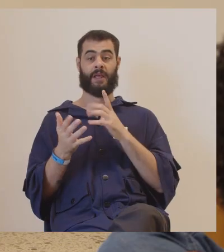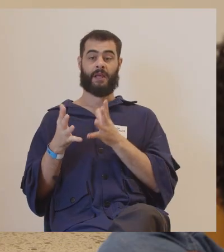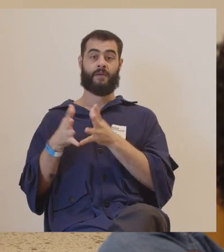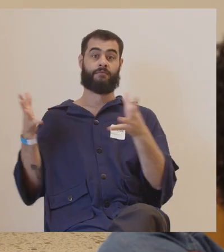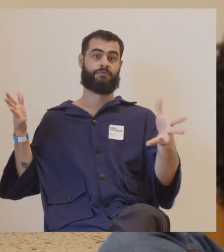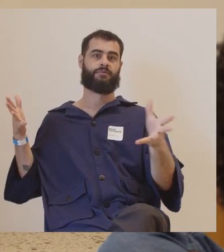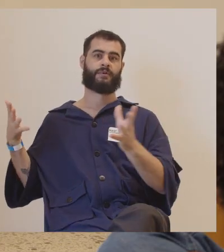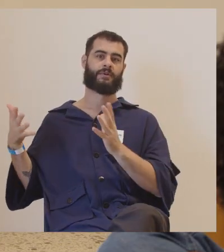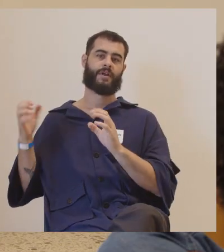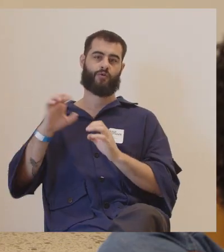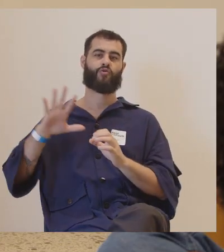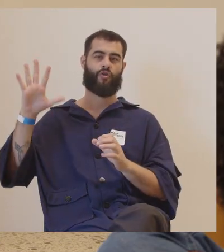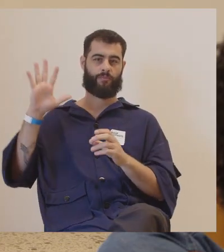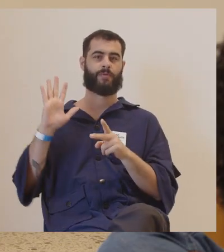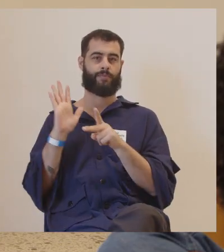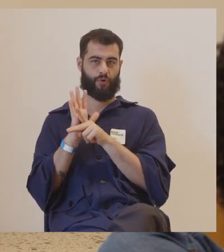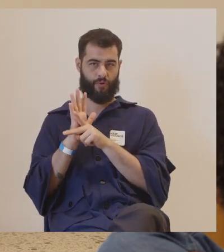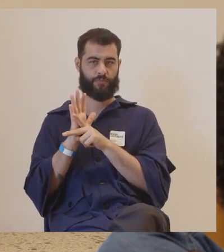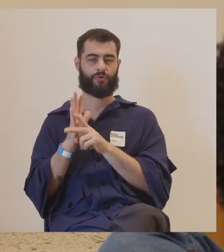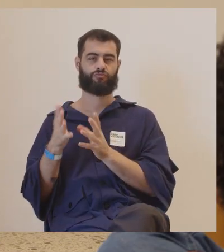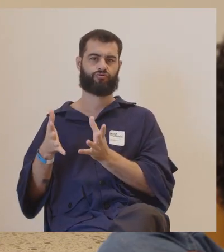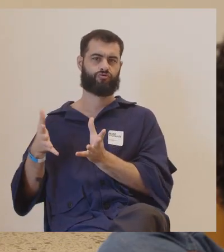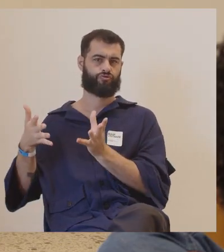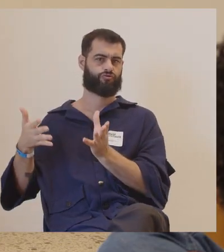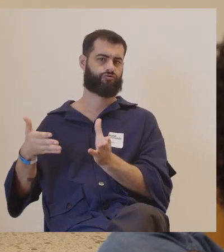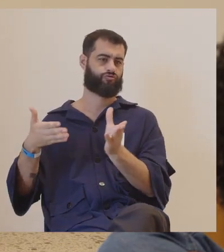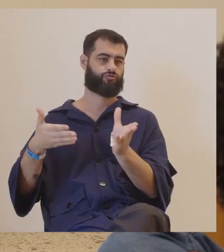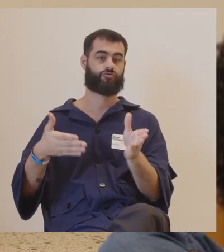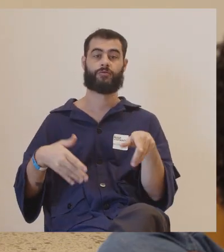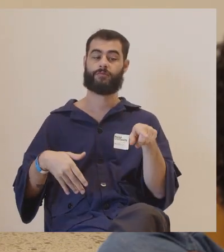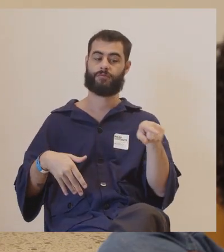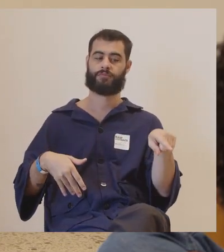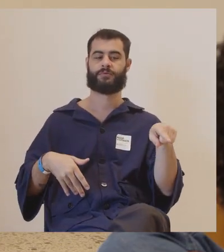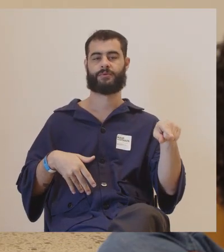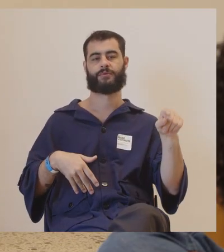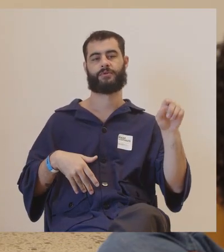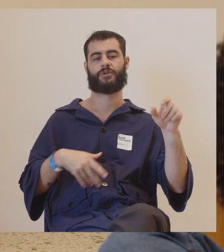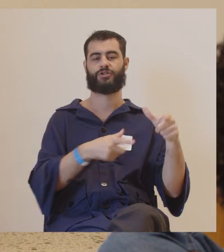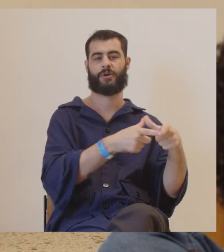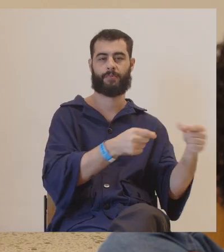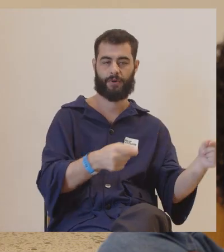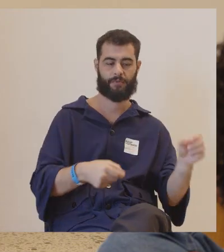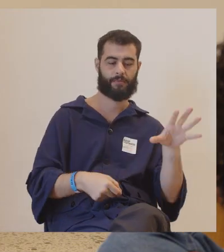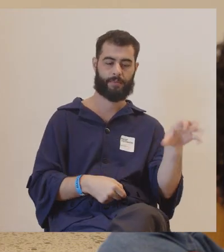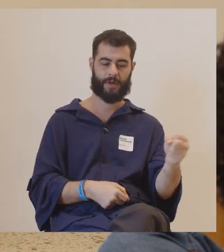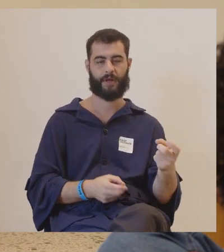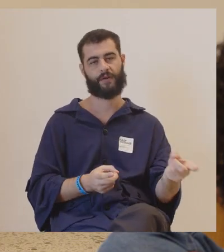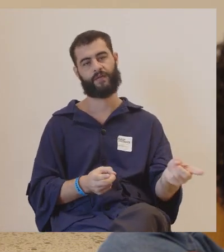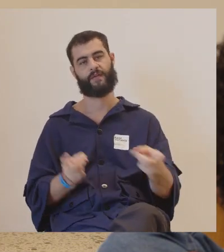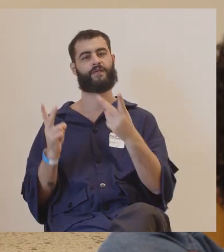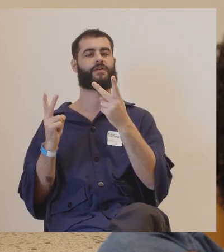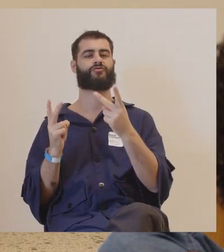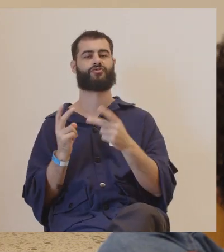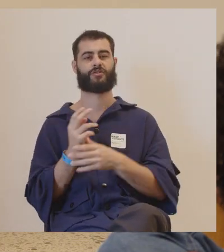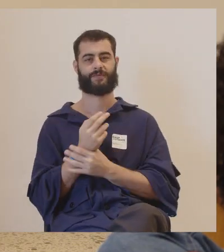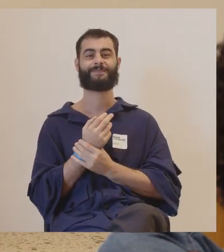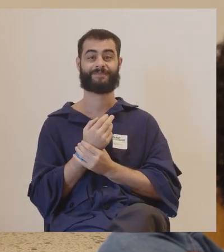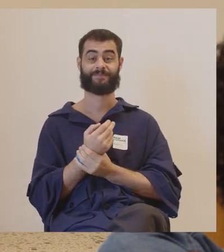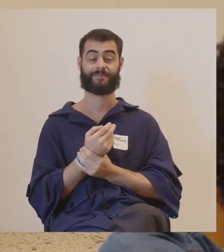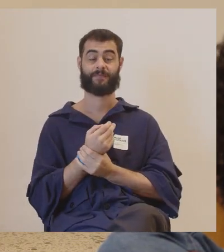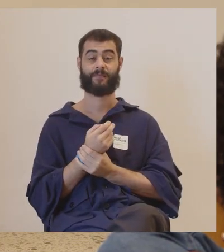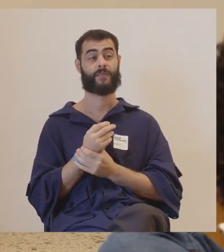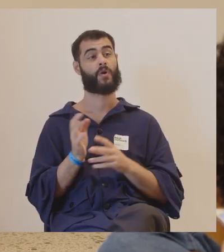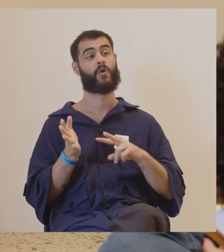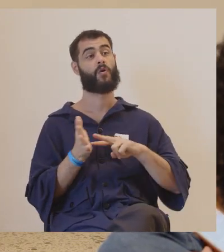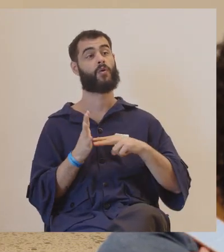europeus que embarcavam as mercadorias que eram vendidas do Japão para o Ocidente. Ou seja, ele poderia ter, se